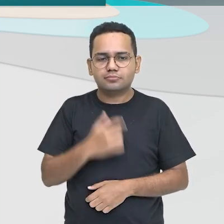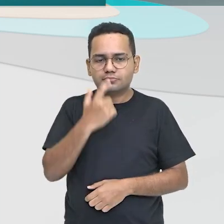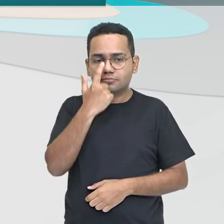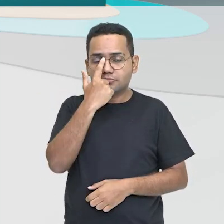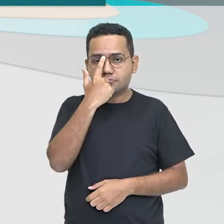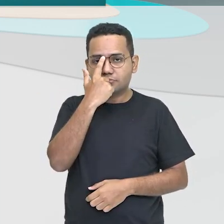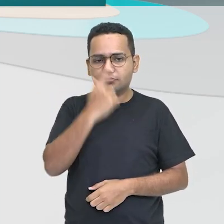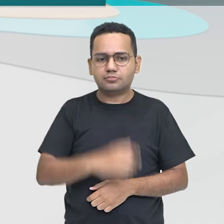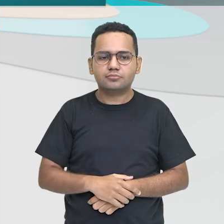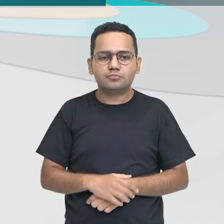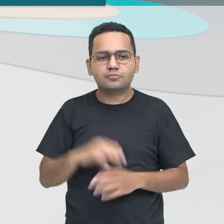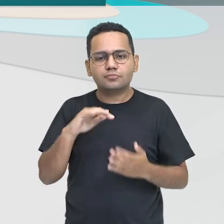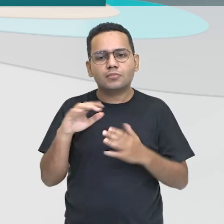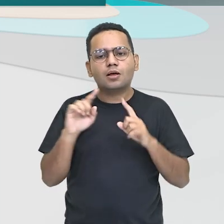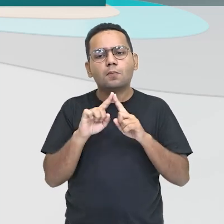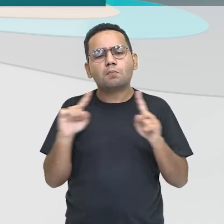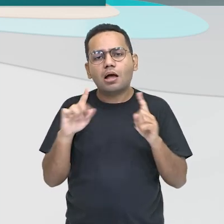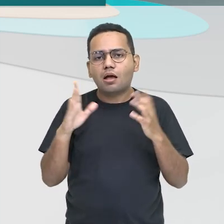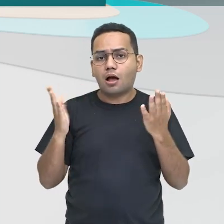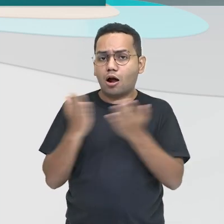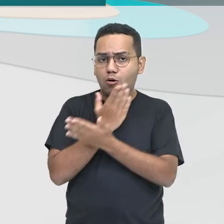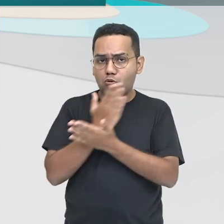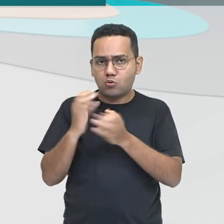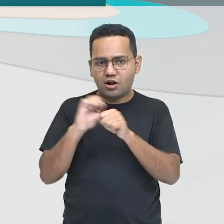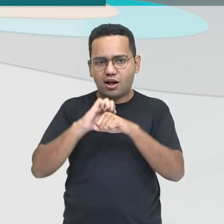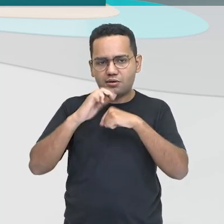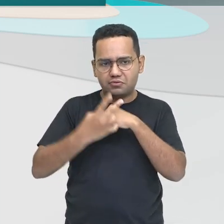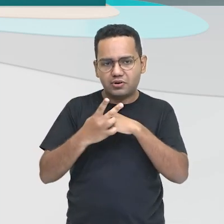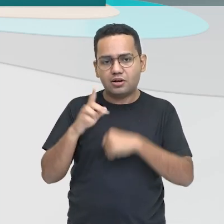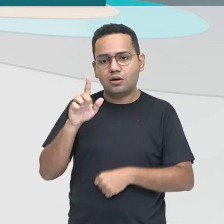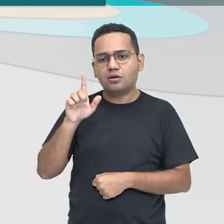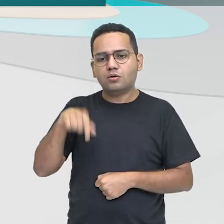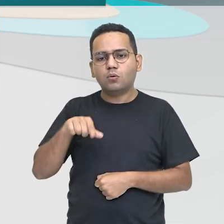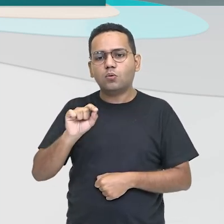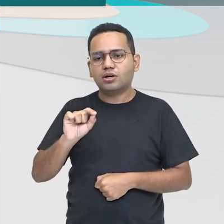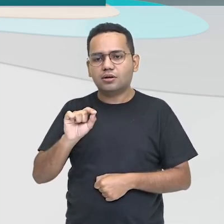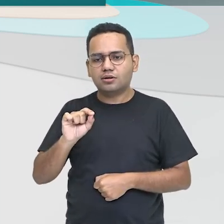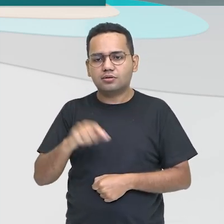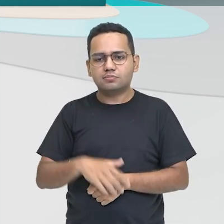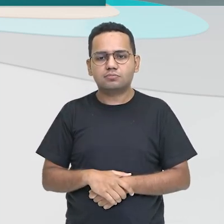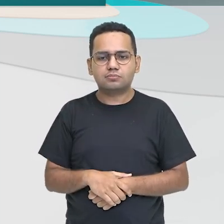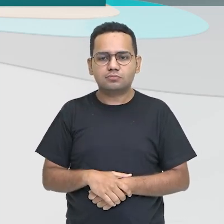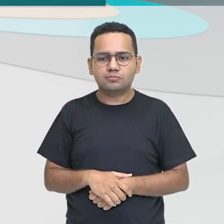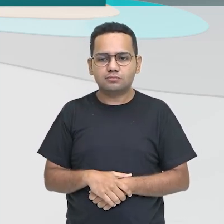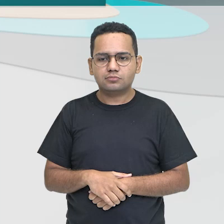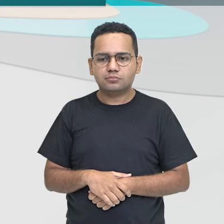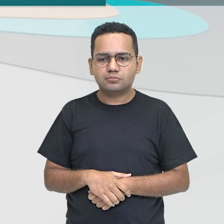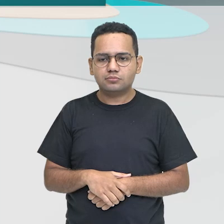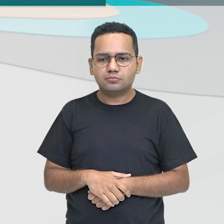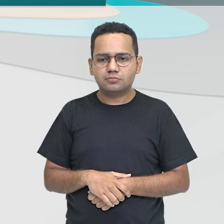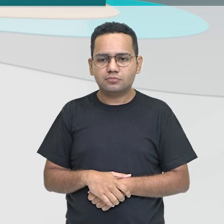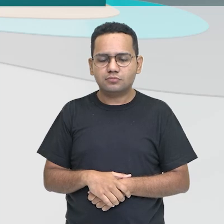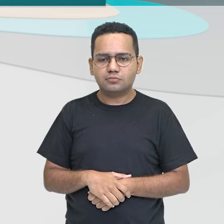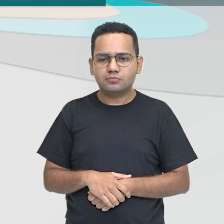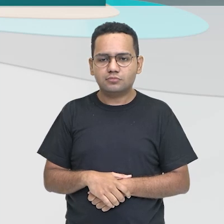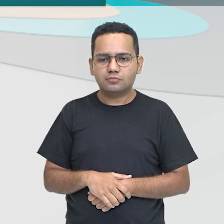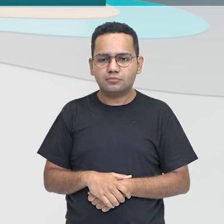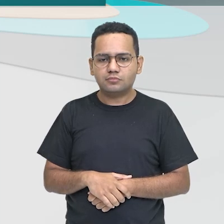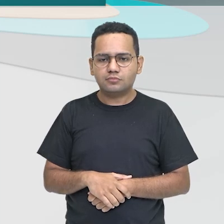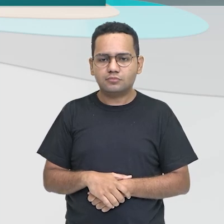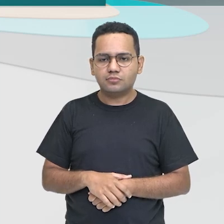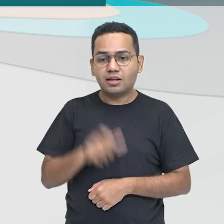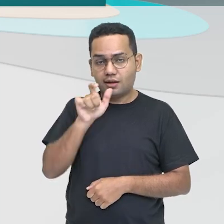Falei para vocês que alguns advérbios, como slowly, né, o early, especialmente slowly ali, cheerfully, eu tenho